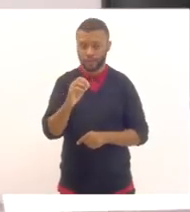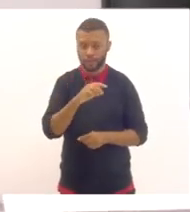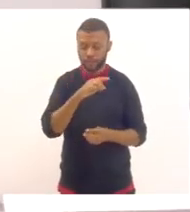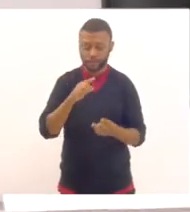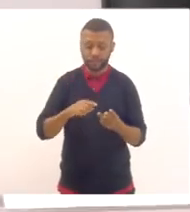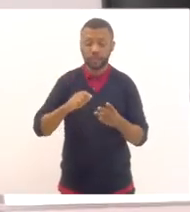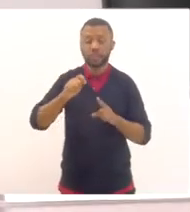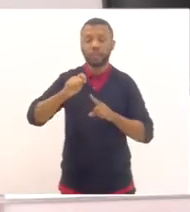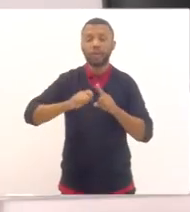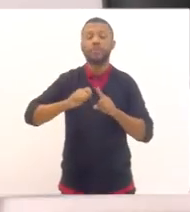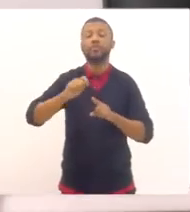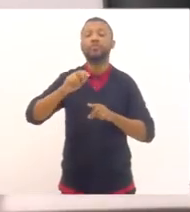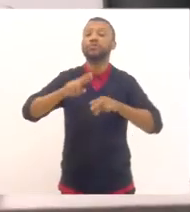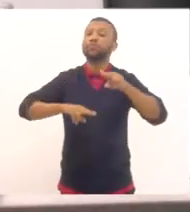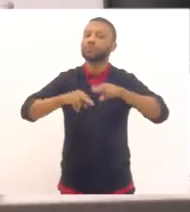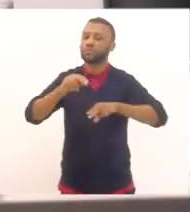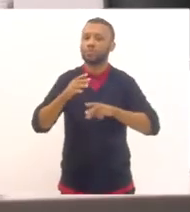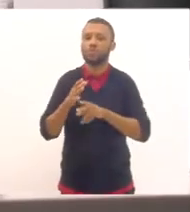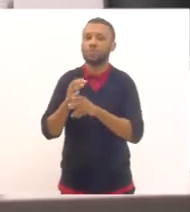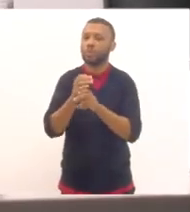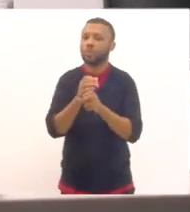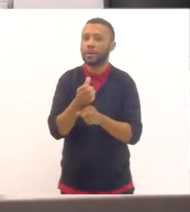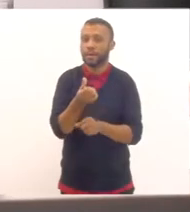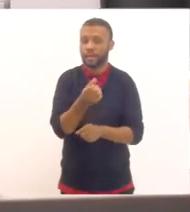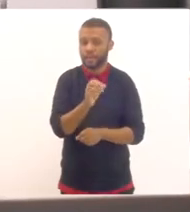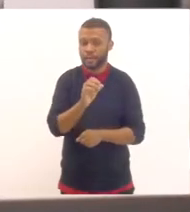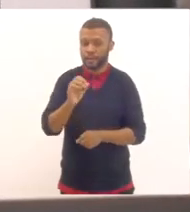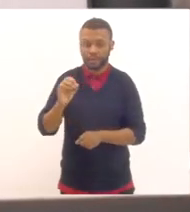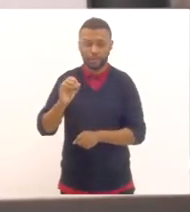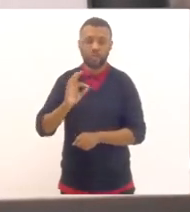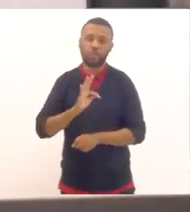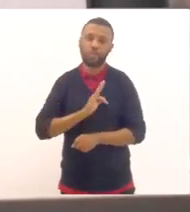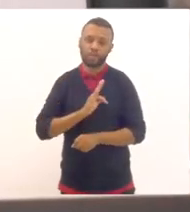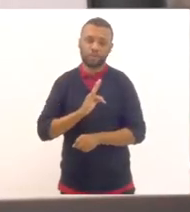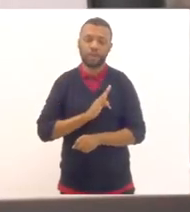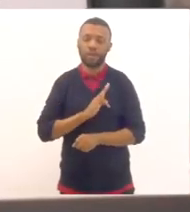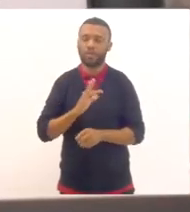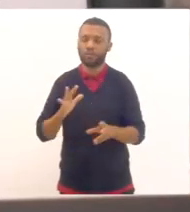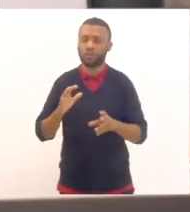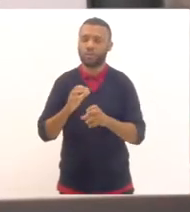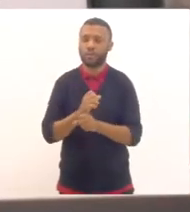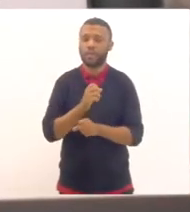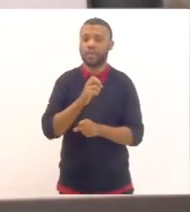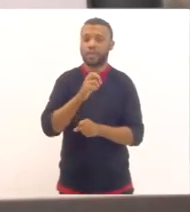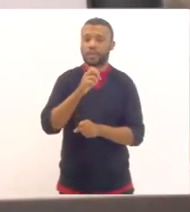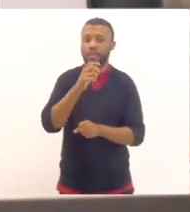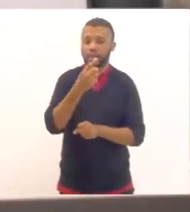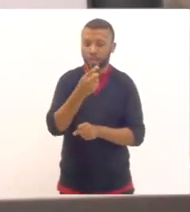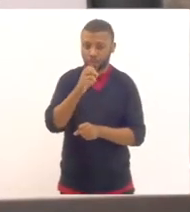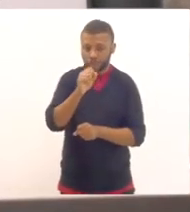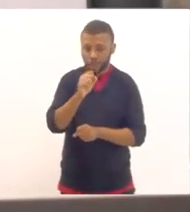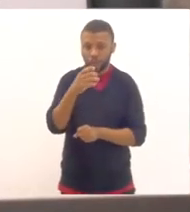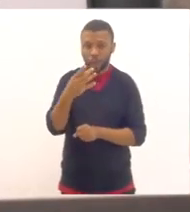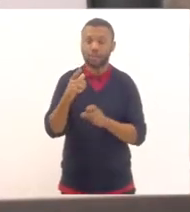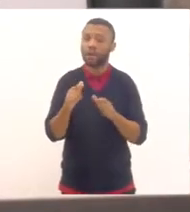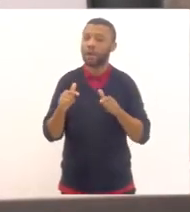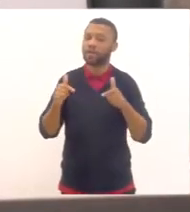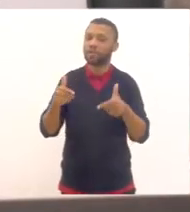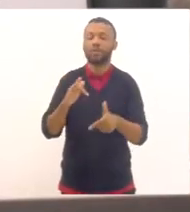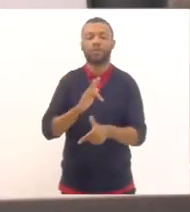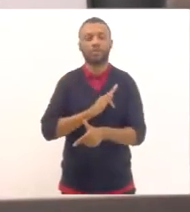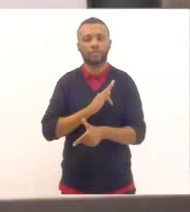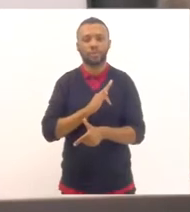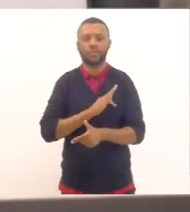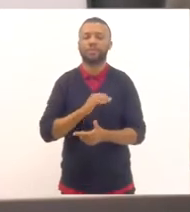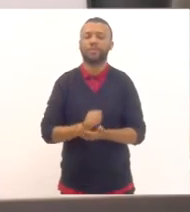600 policiais no total de 54 operações é a pergunta que eu faço ao